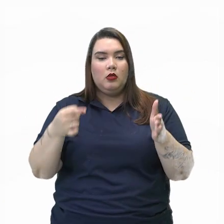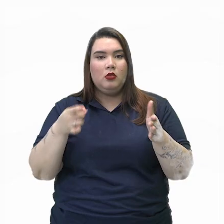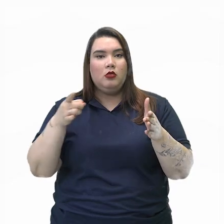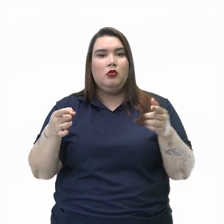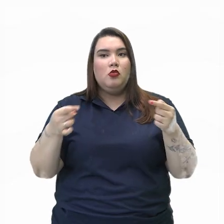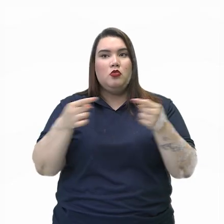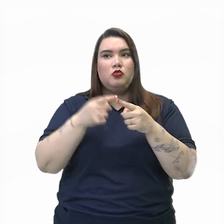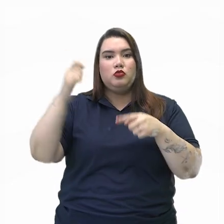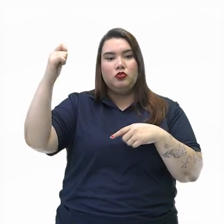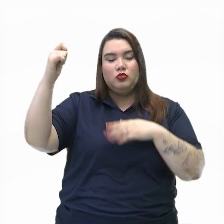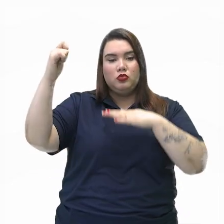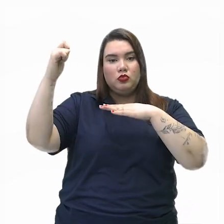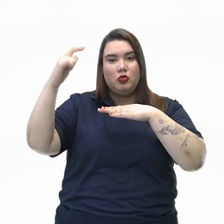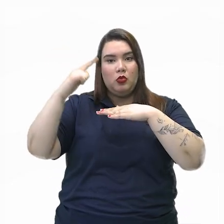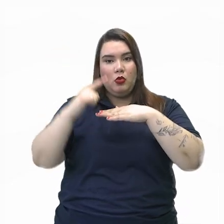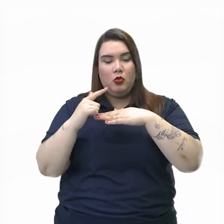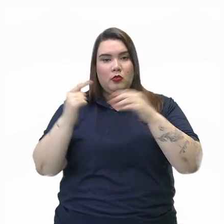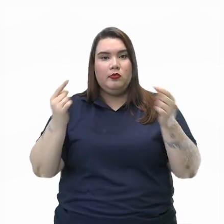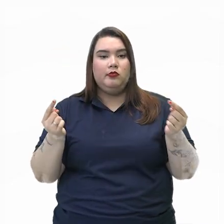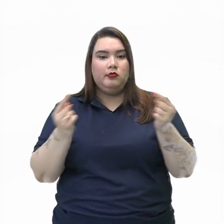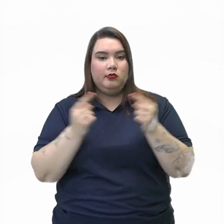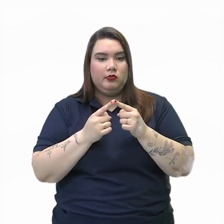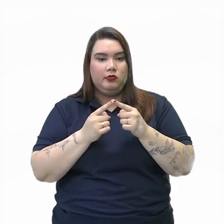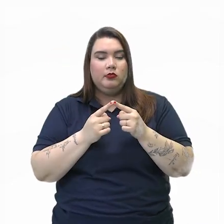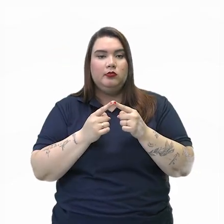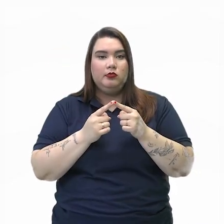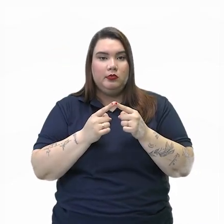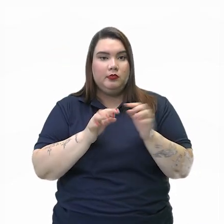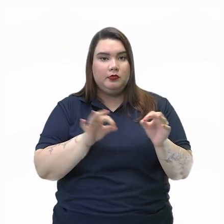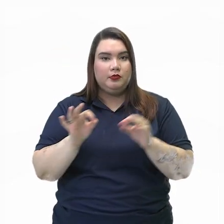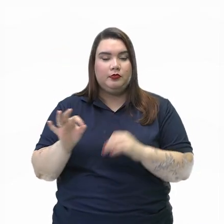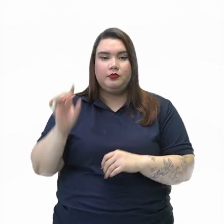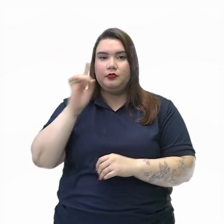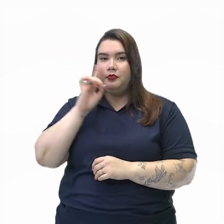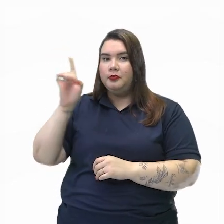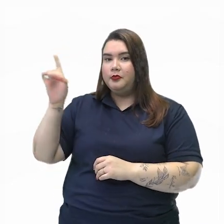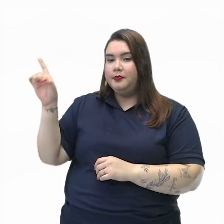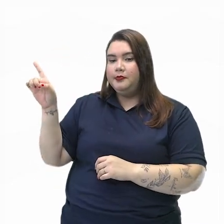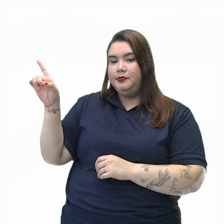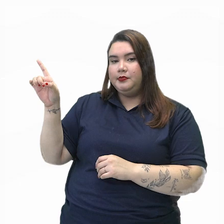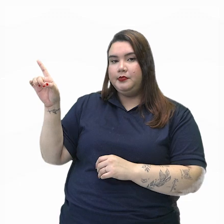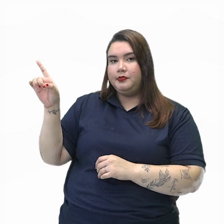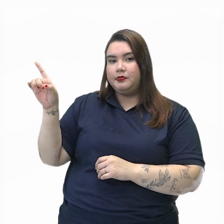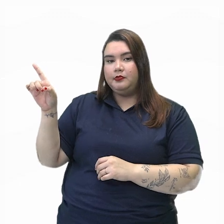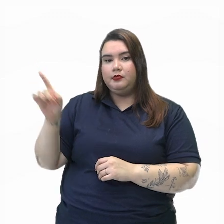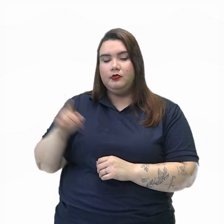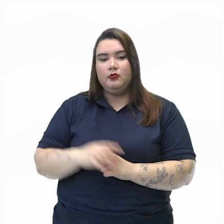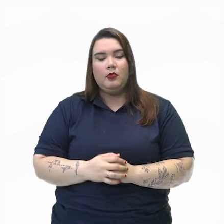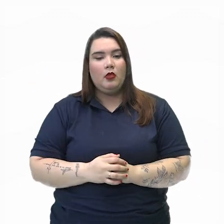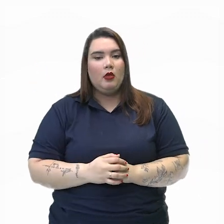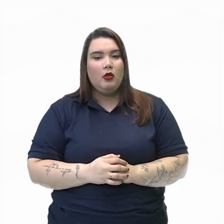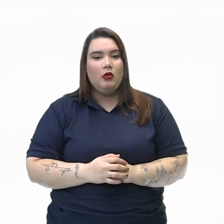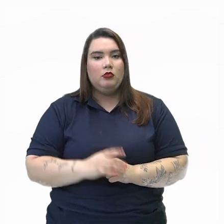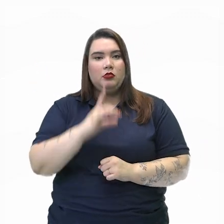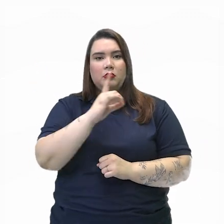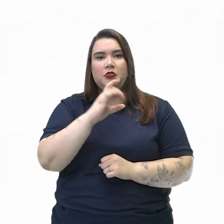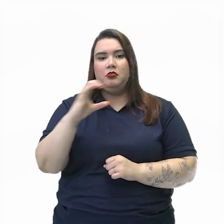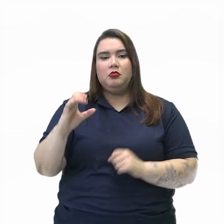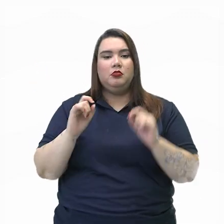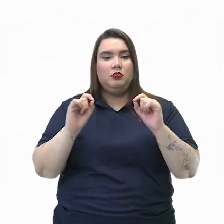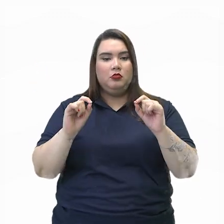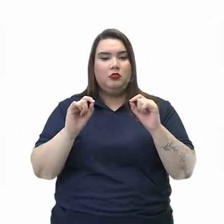o painel solar converte a luz do sol em energia elétrica DC. Mas o que representa